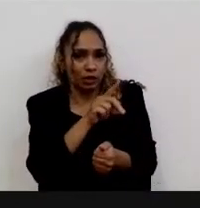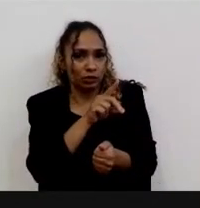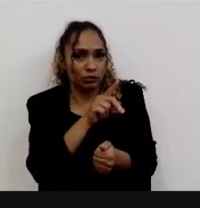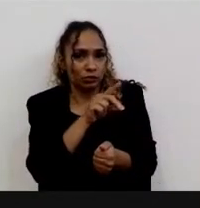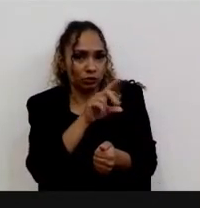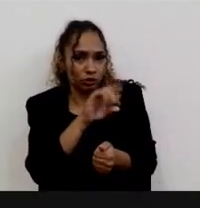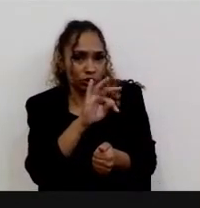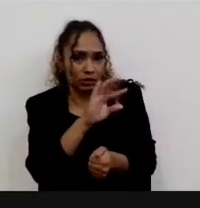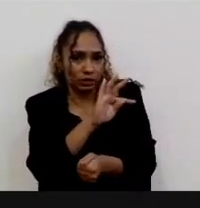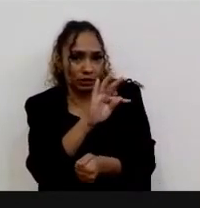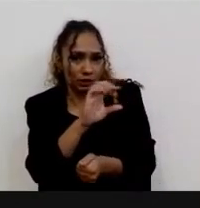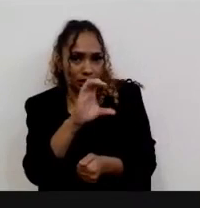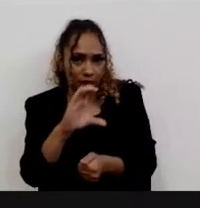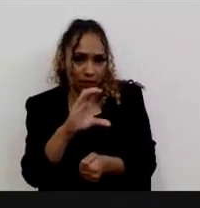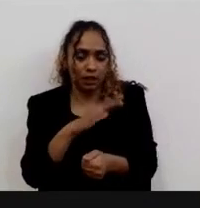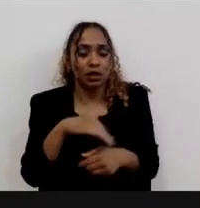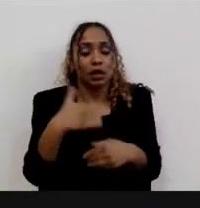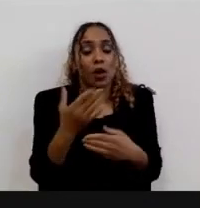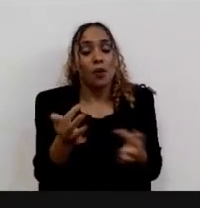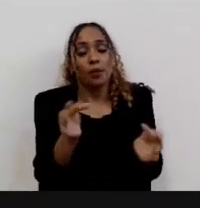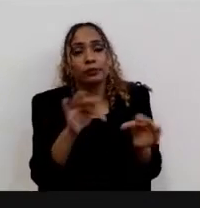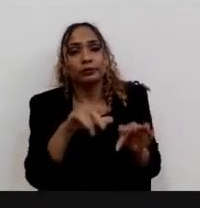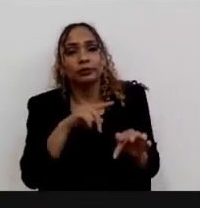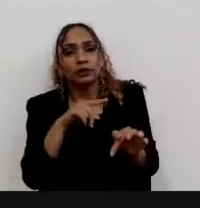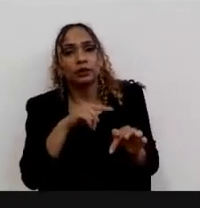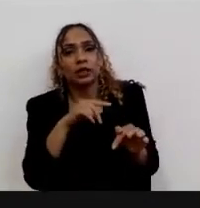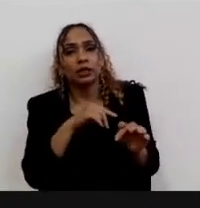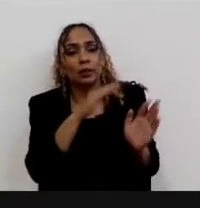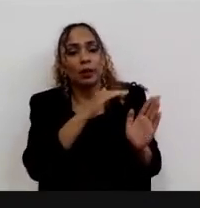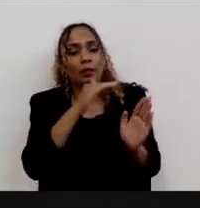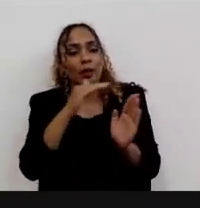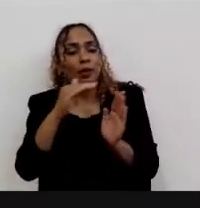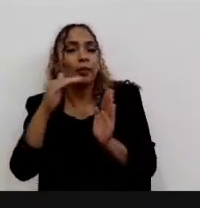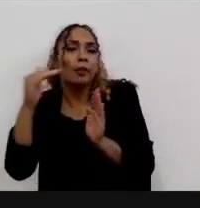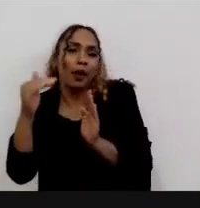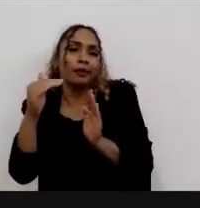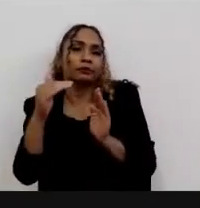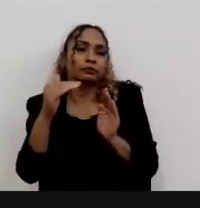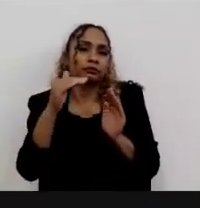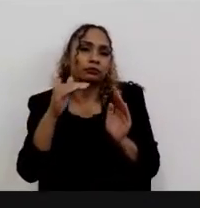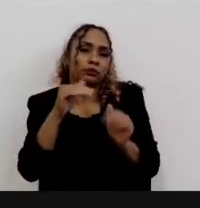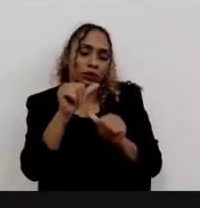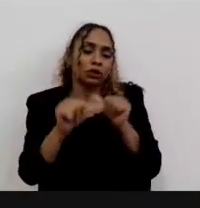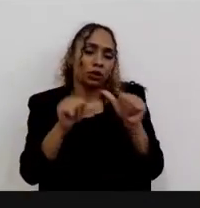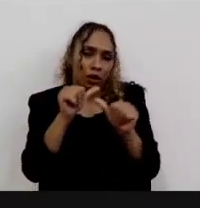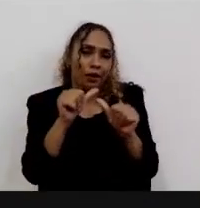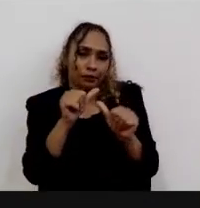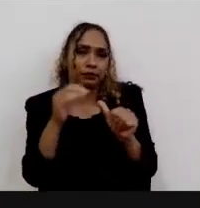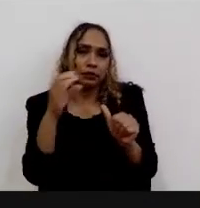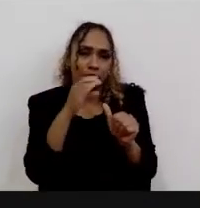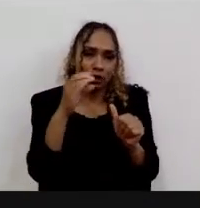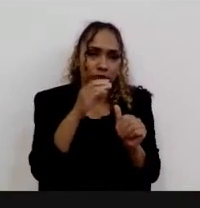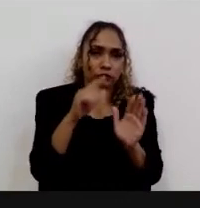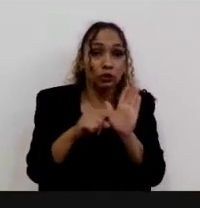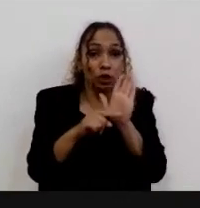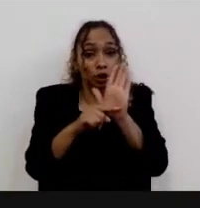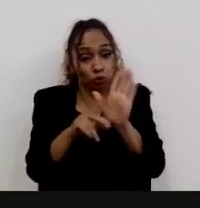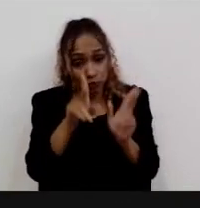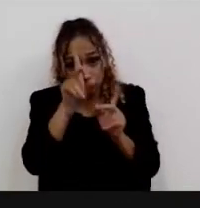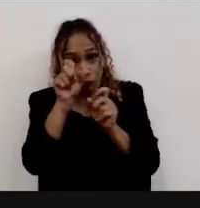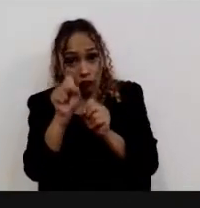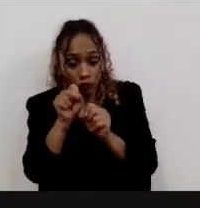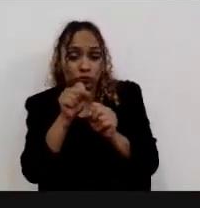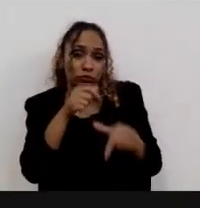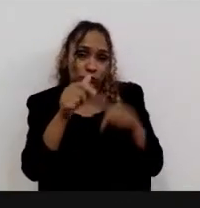E, finalmente, né, a gente tem aí os próximos passos. A transcrição automática foi uma ajuda realmente significativa